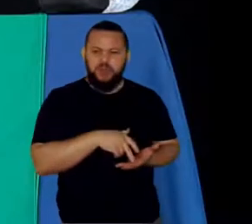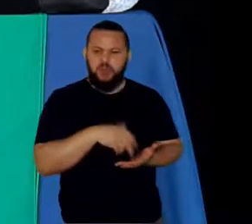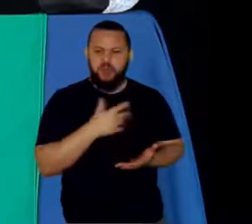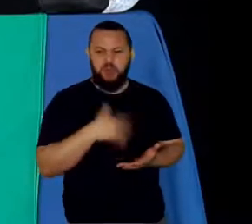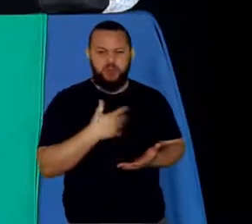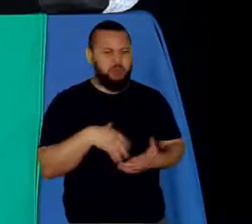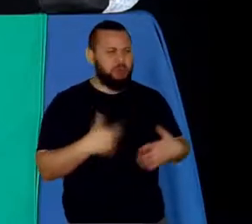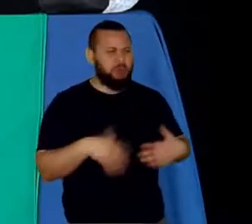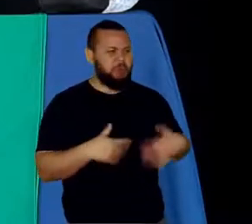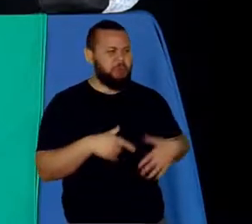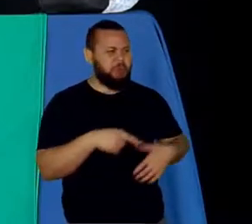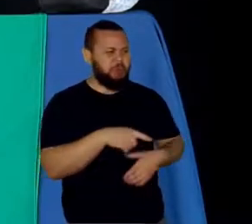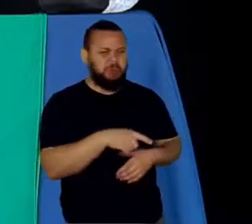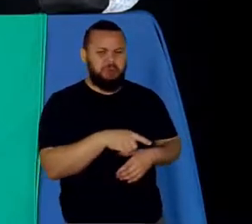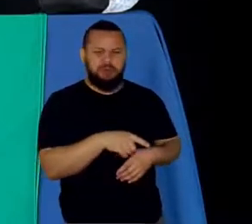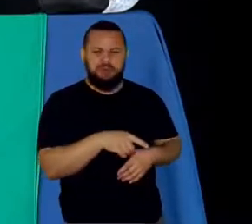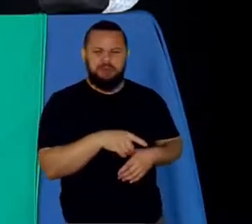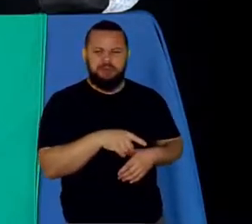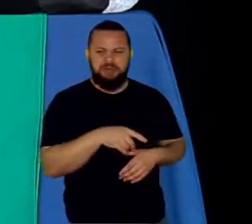Oh.